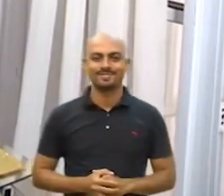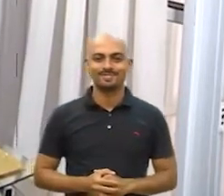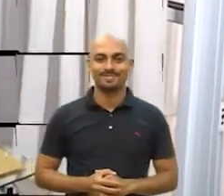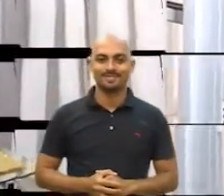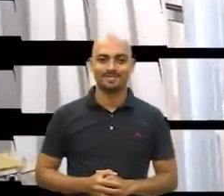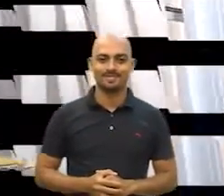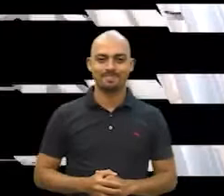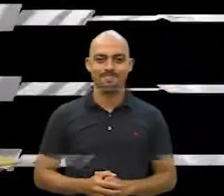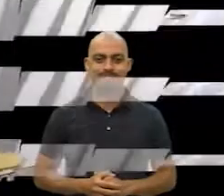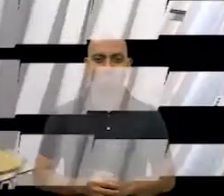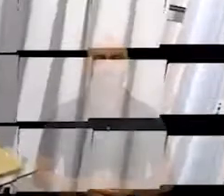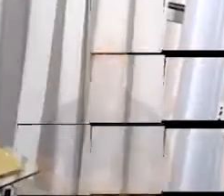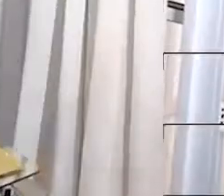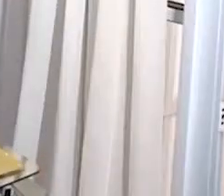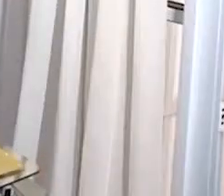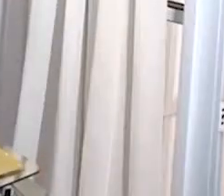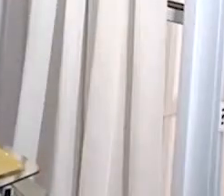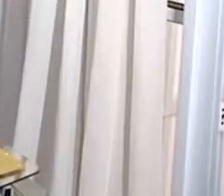Obrigada.